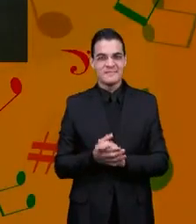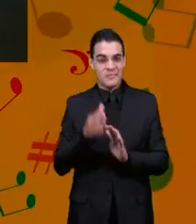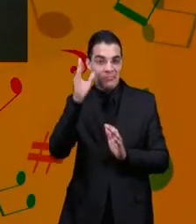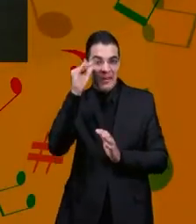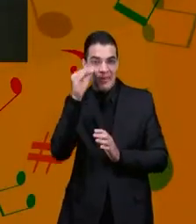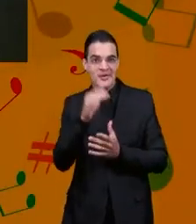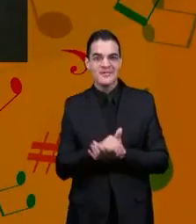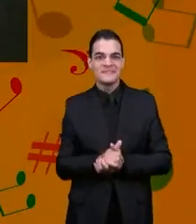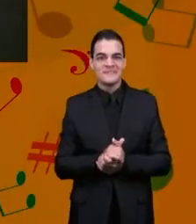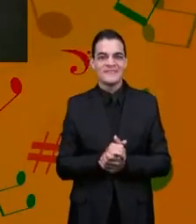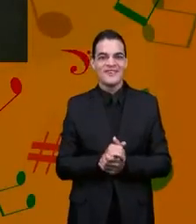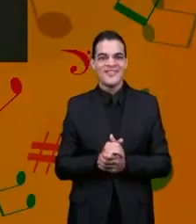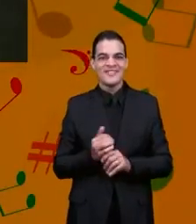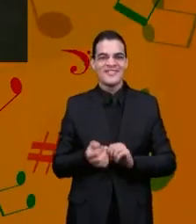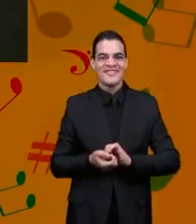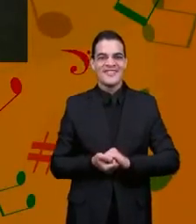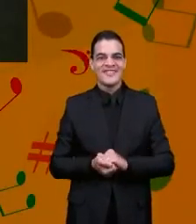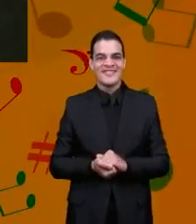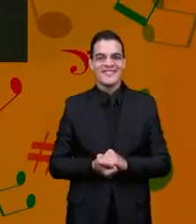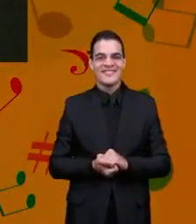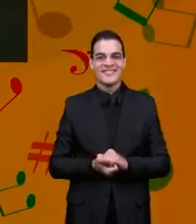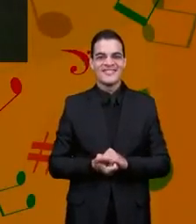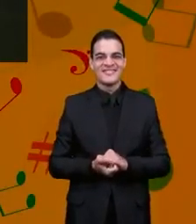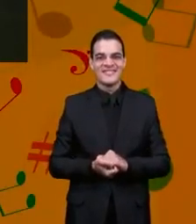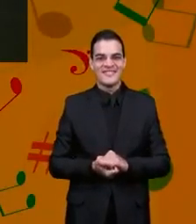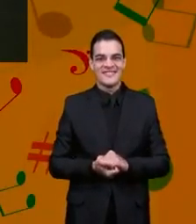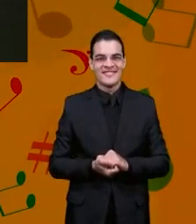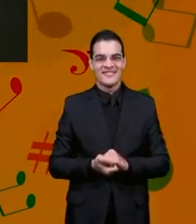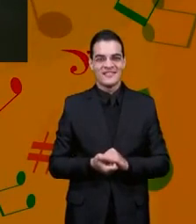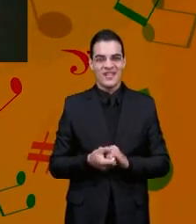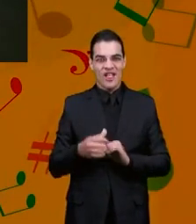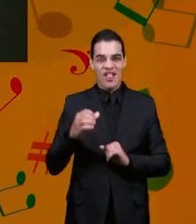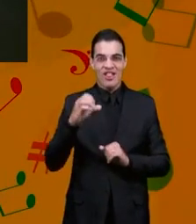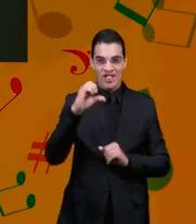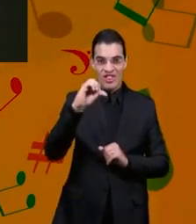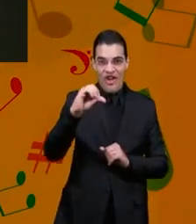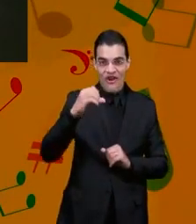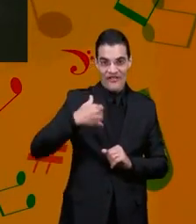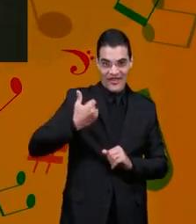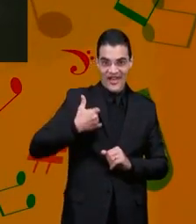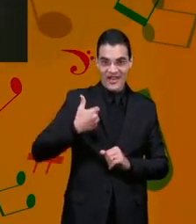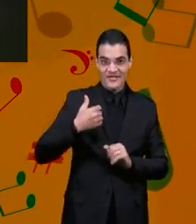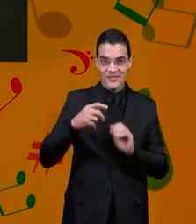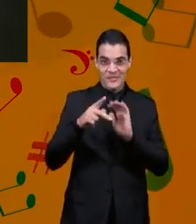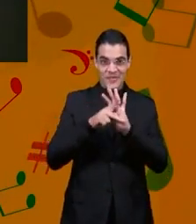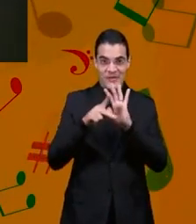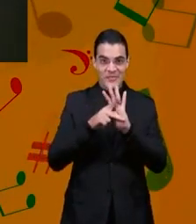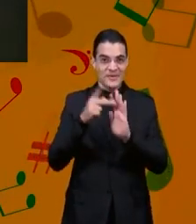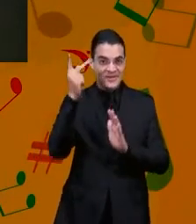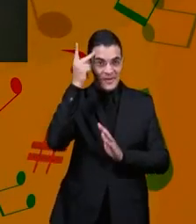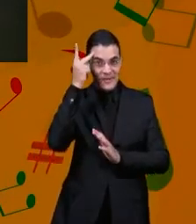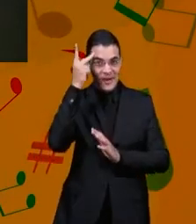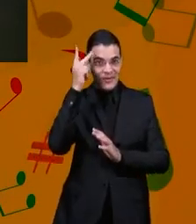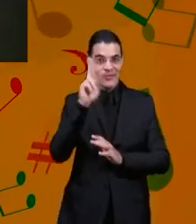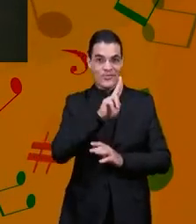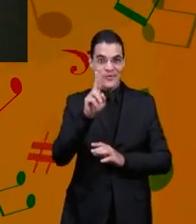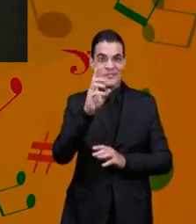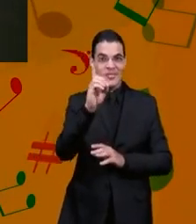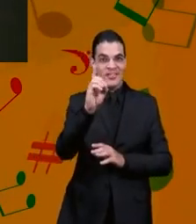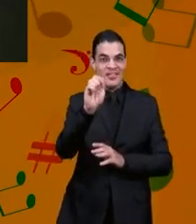watch. Davi Carvalho, he is 9 years old, from Taubaté, state of São